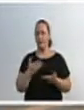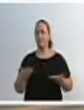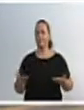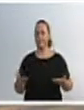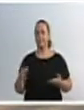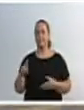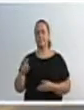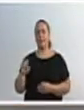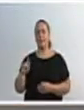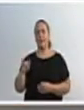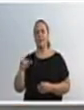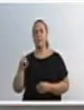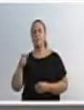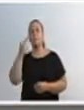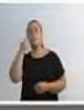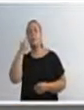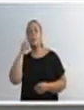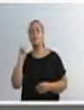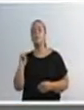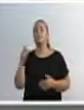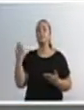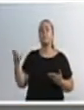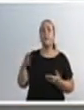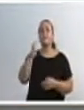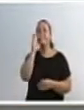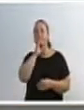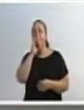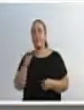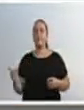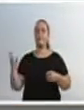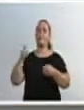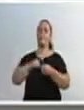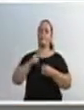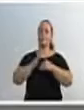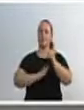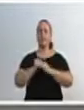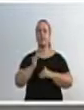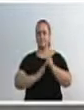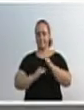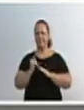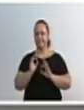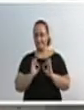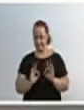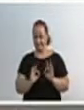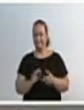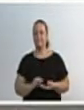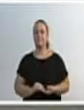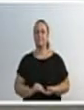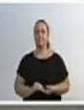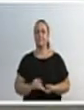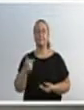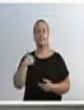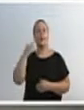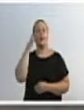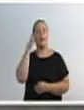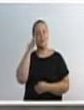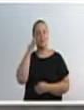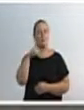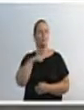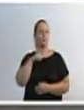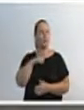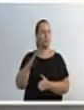Regis, para que viabilize o mais rápido possível o andamento dessa obra. Sei que está acontecendo o andamento da mesma,